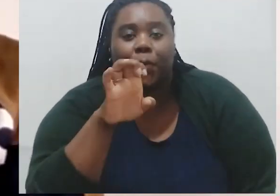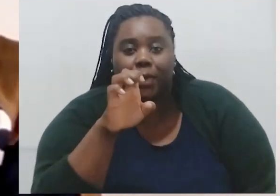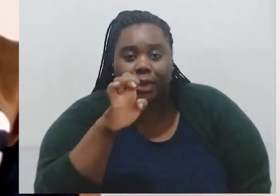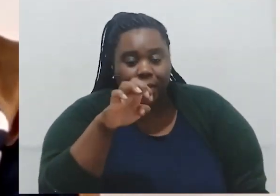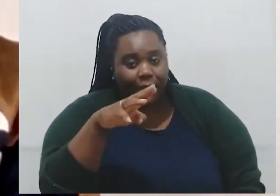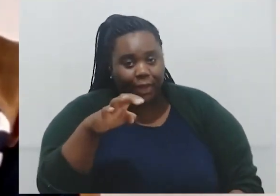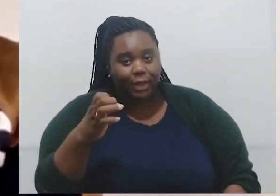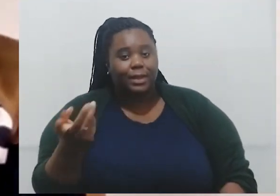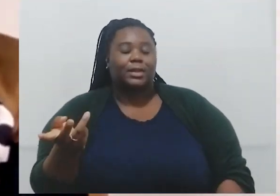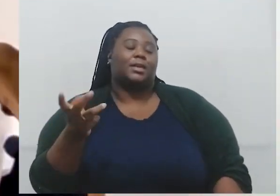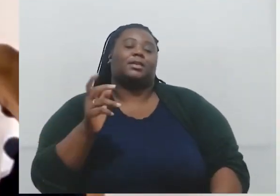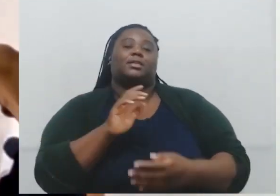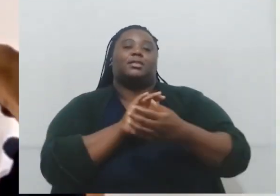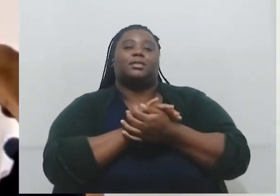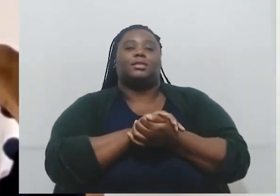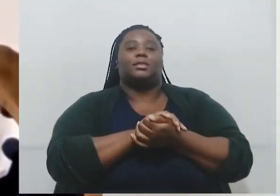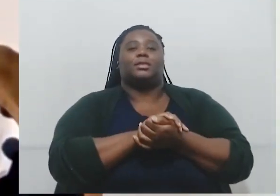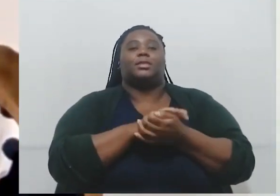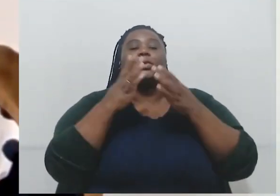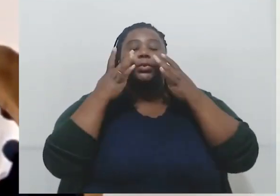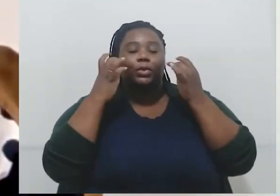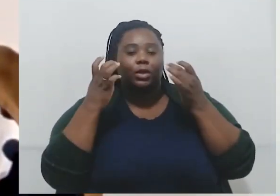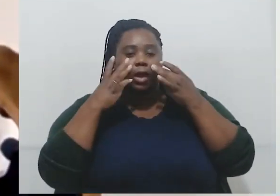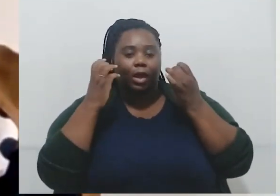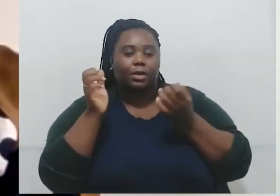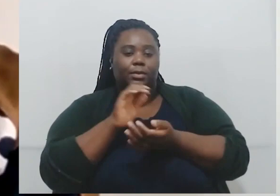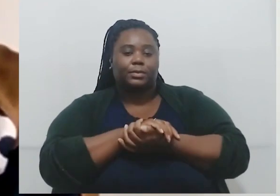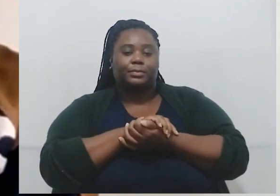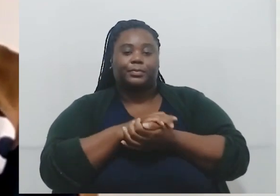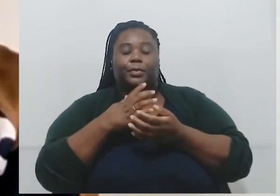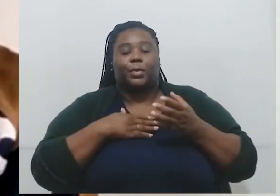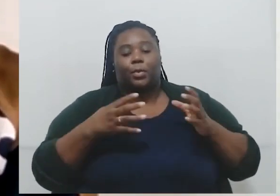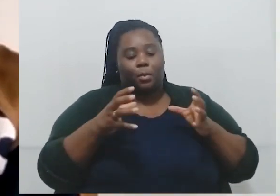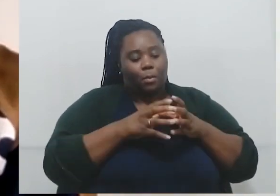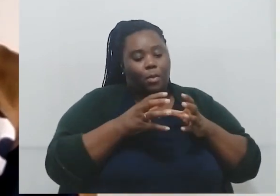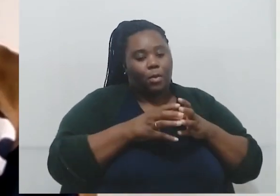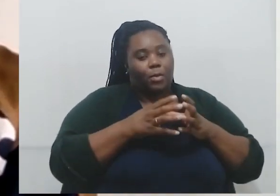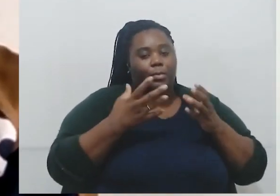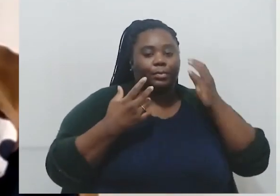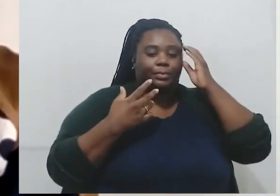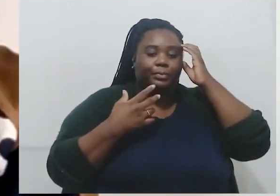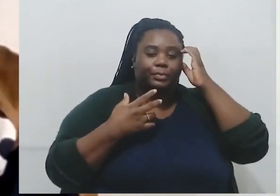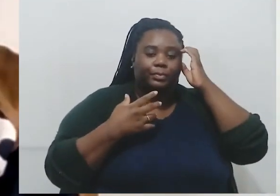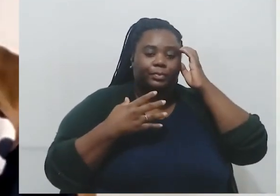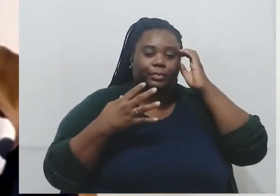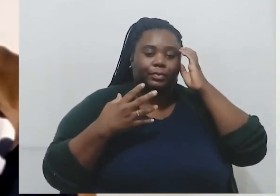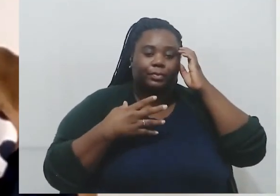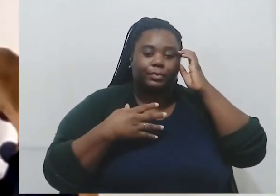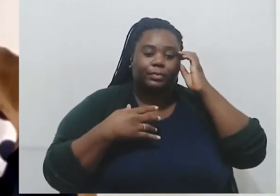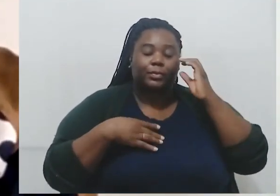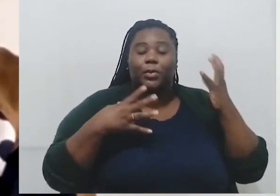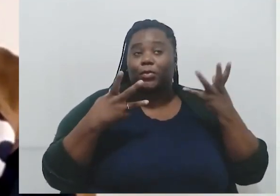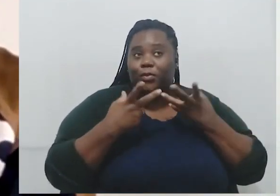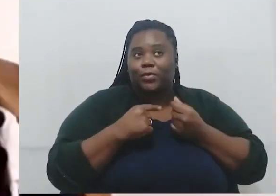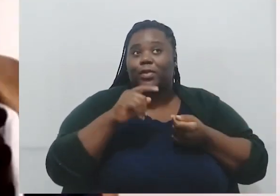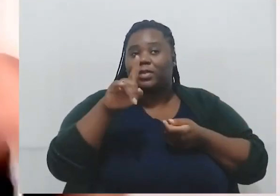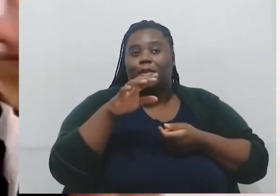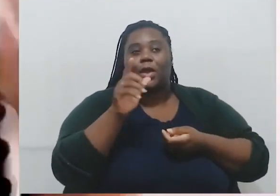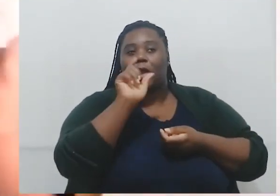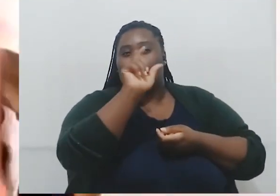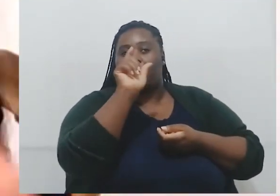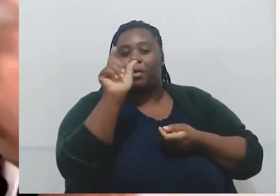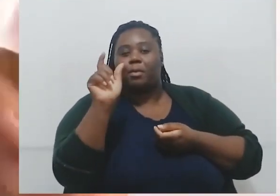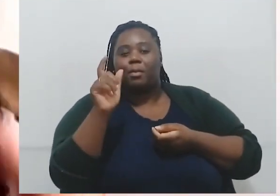indígenas potiguaras. No teatro, minha companhia preferida de teatro é a Duadê, Dozadu. Nunca sei falar, porque